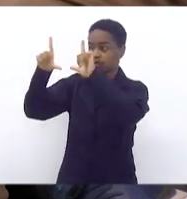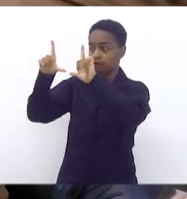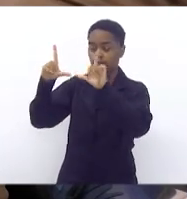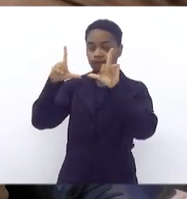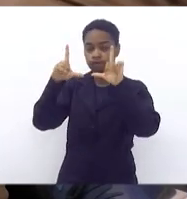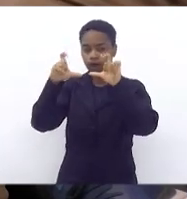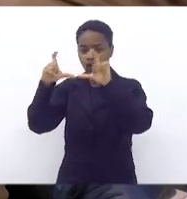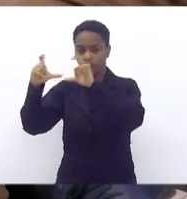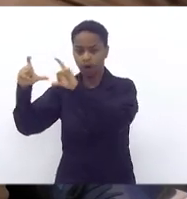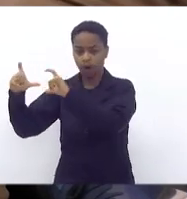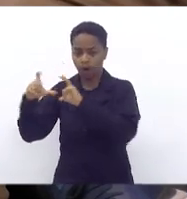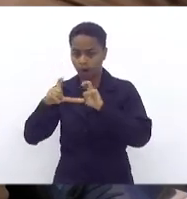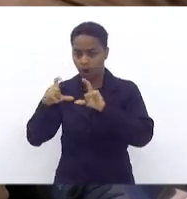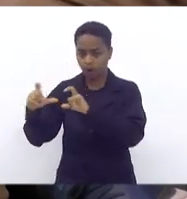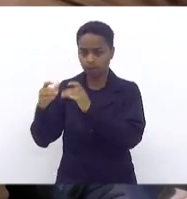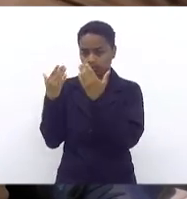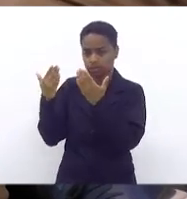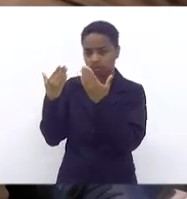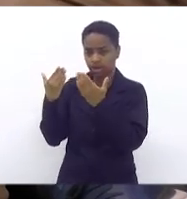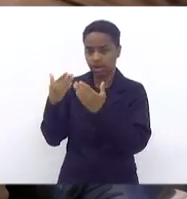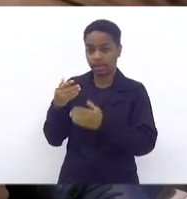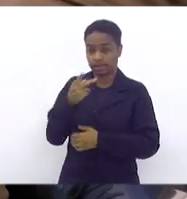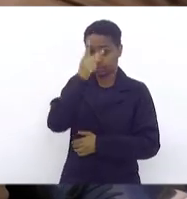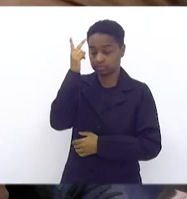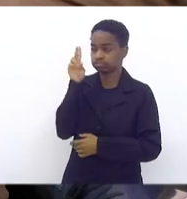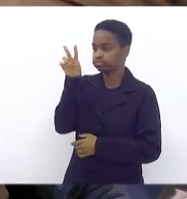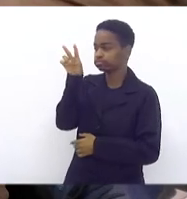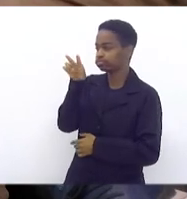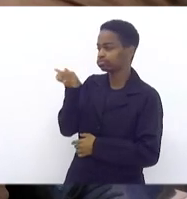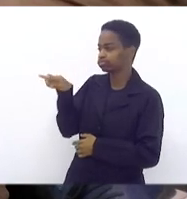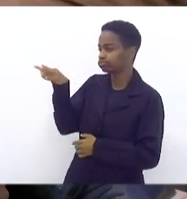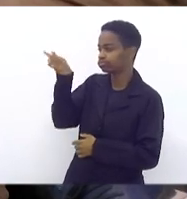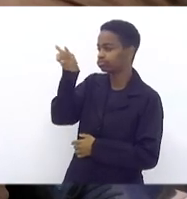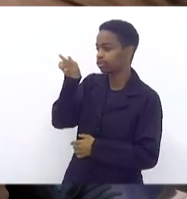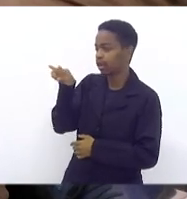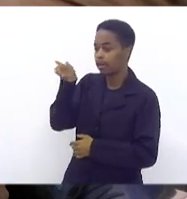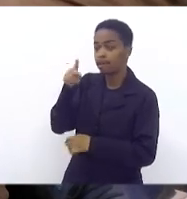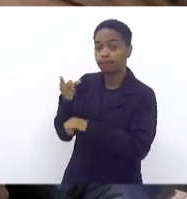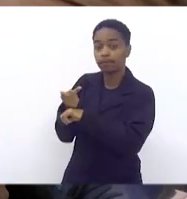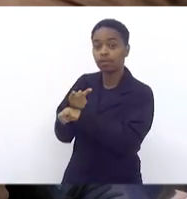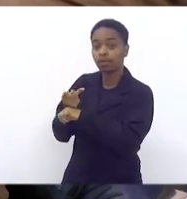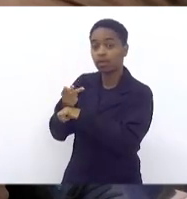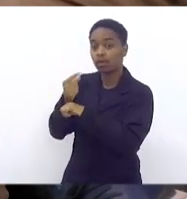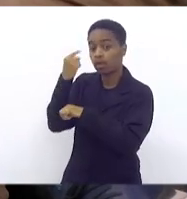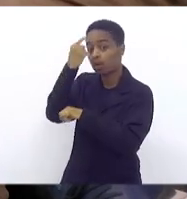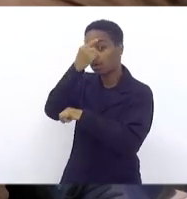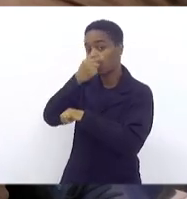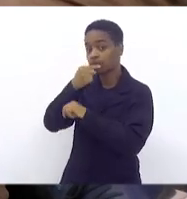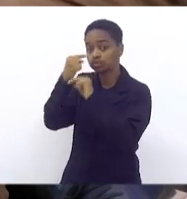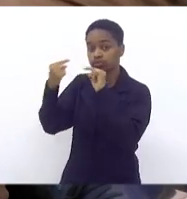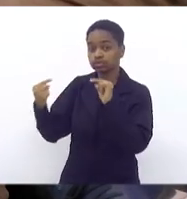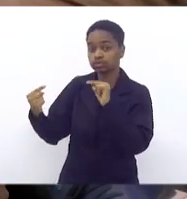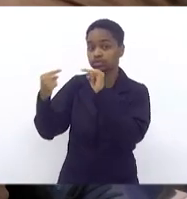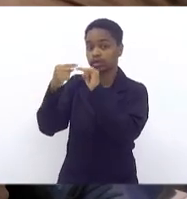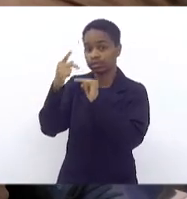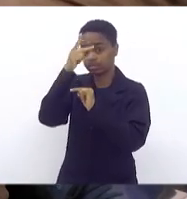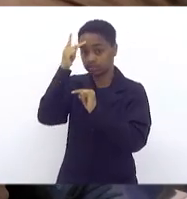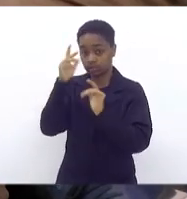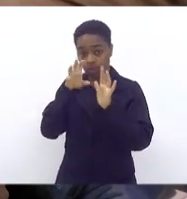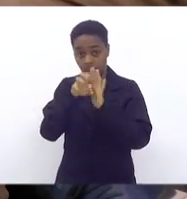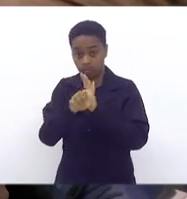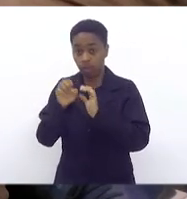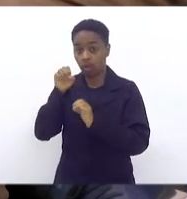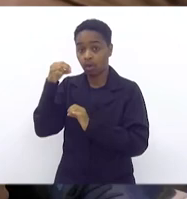suspeitos ela fica procurando naquele moral dos suspeitos a pessoa que a roubou ou que contra ela